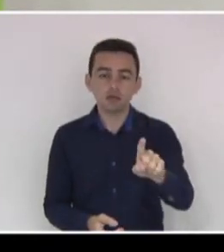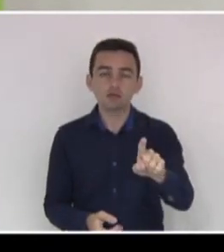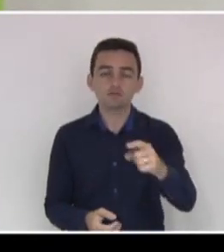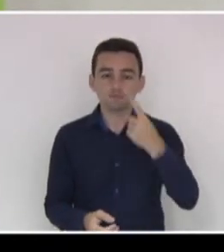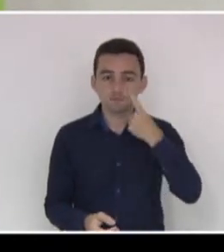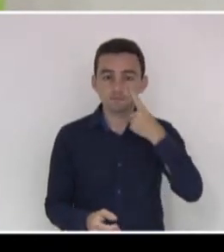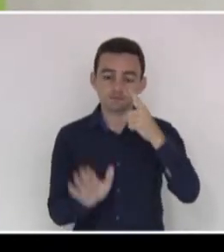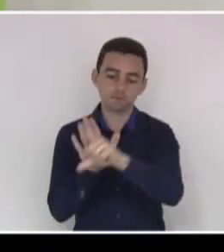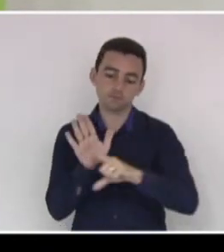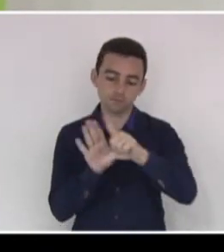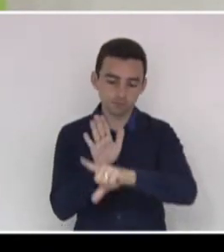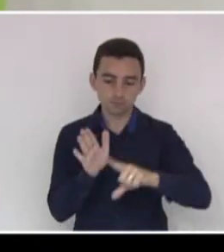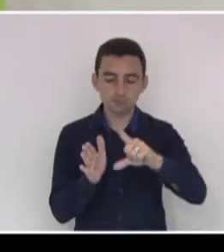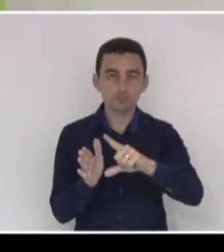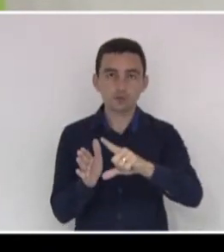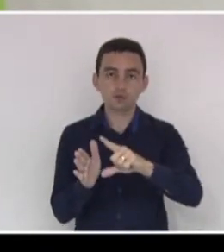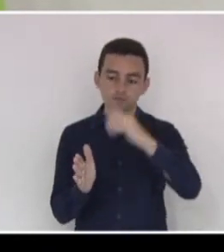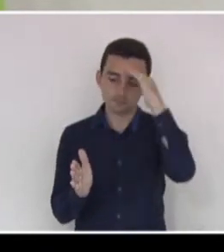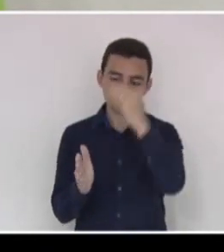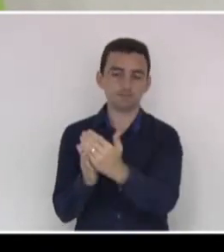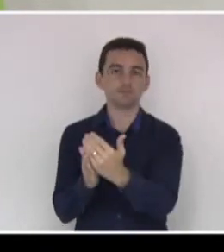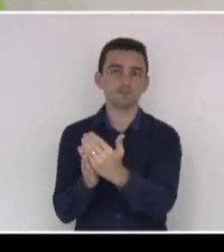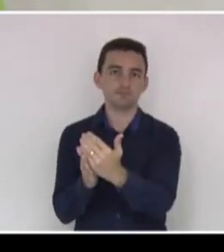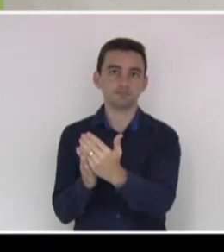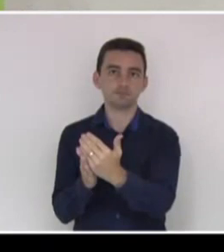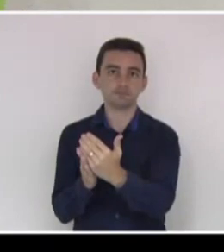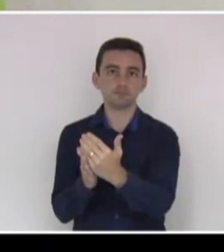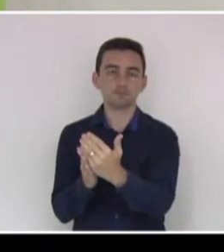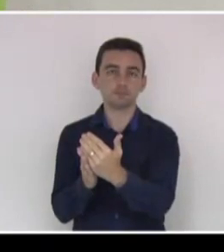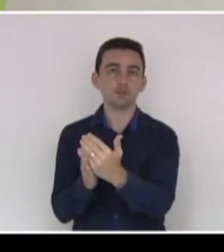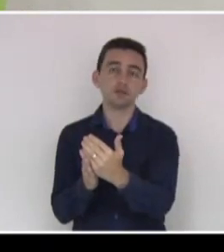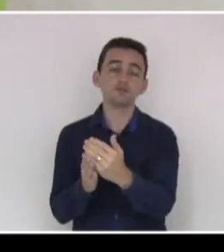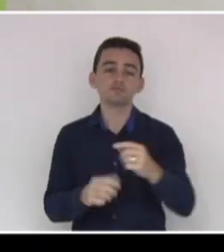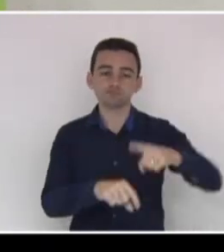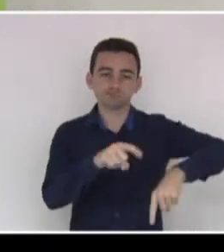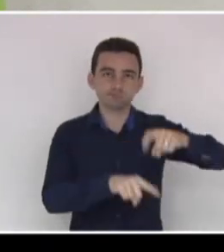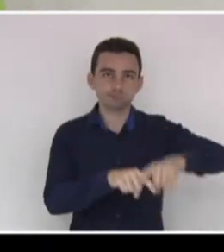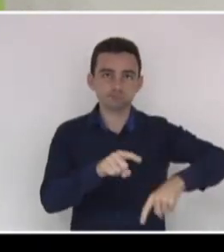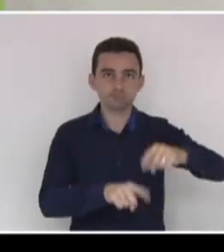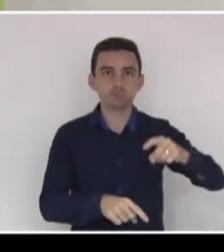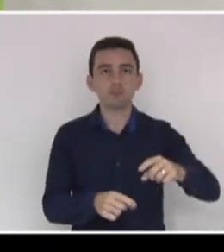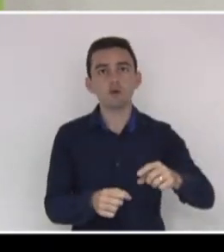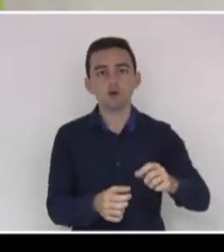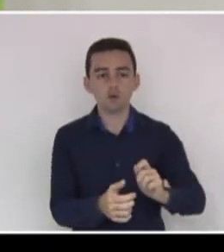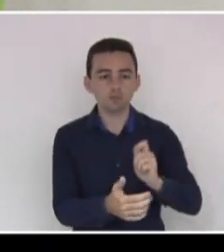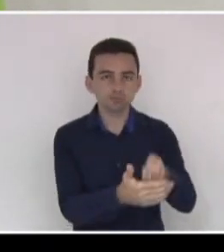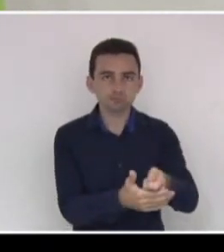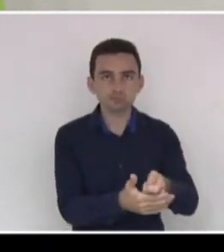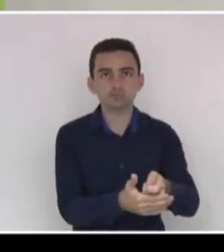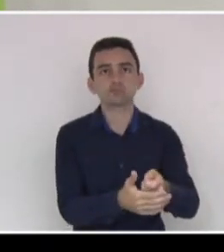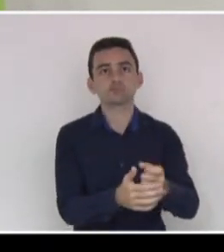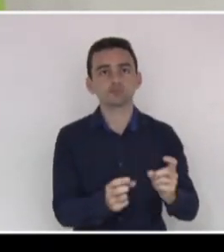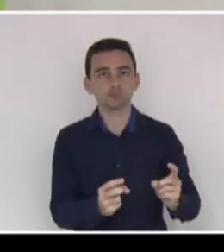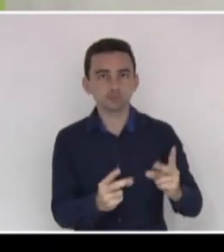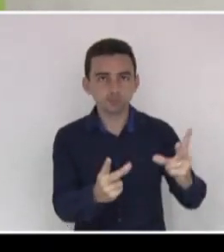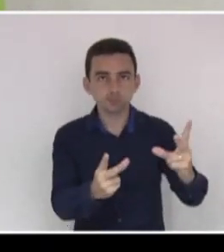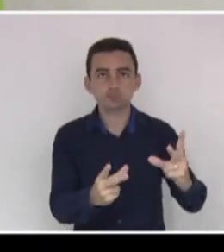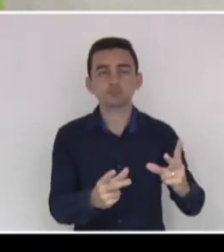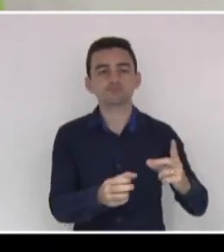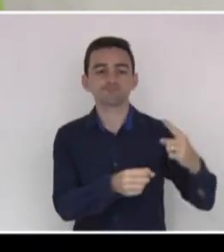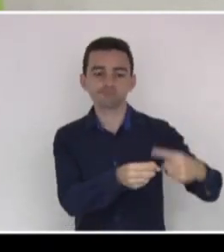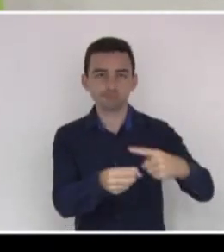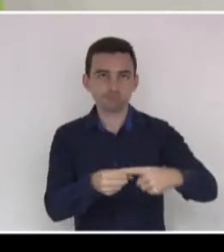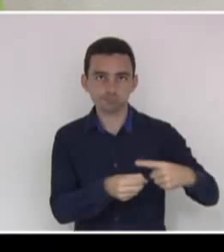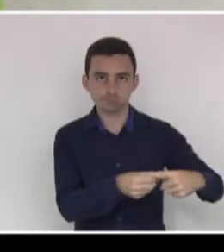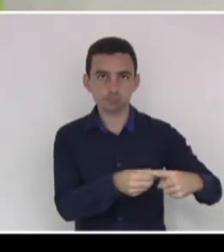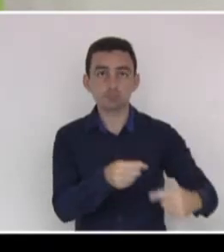vigente. Isso faz com que produtos que são comprados e vendidos, como falei, em qualquer